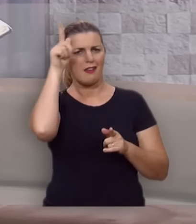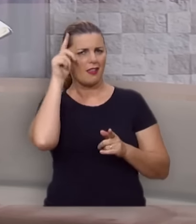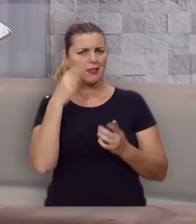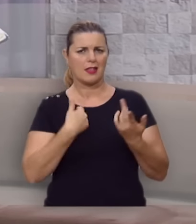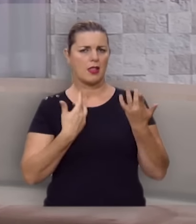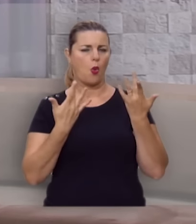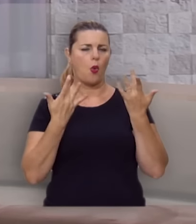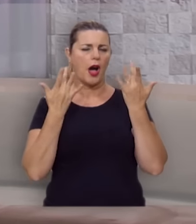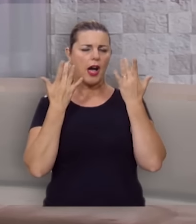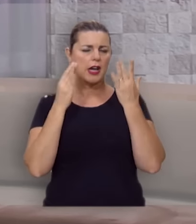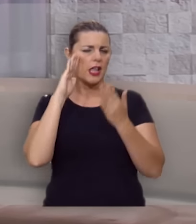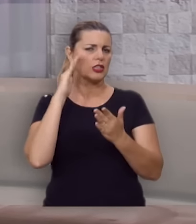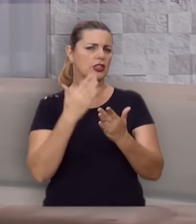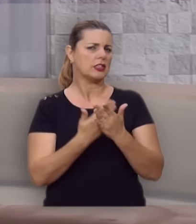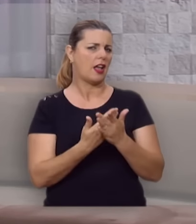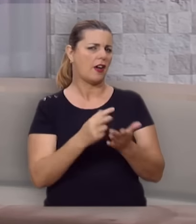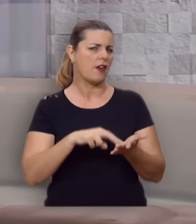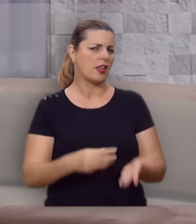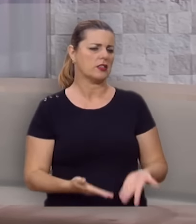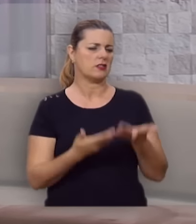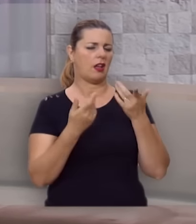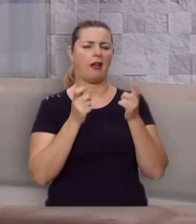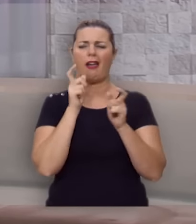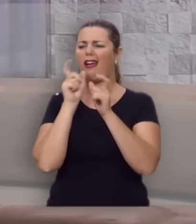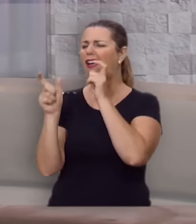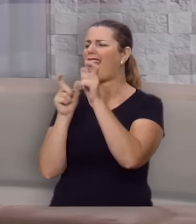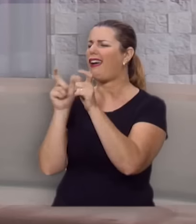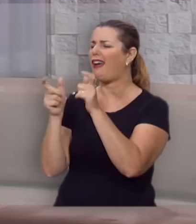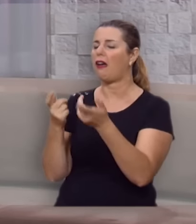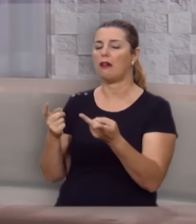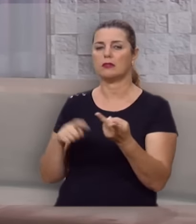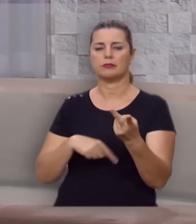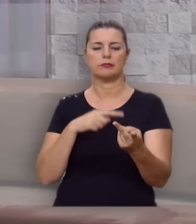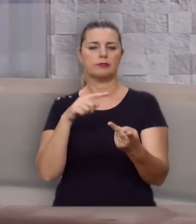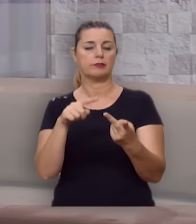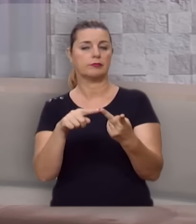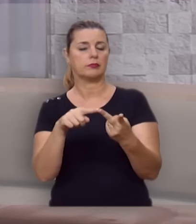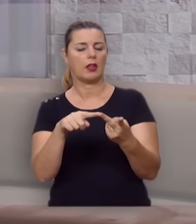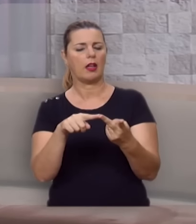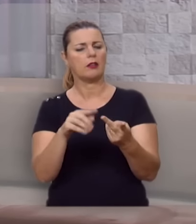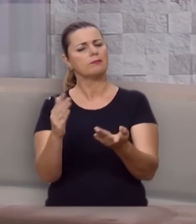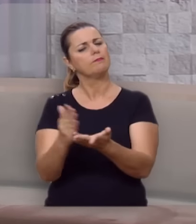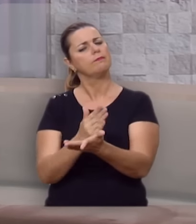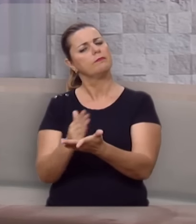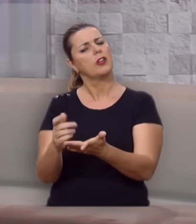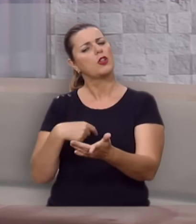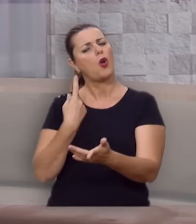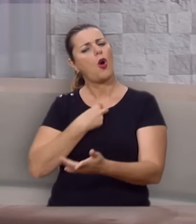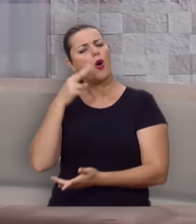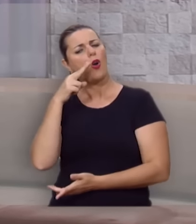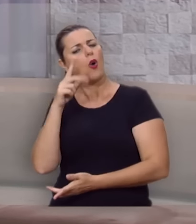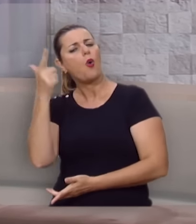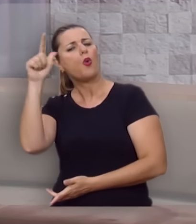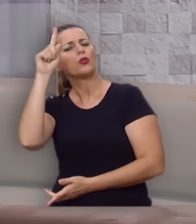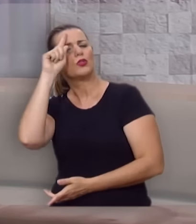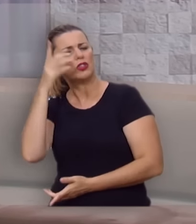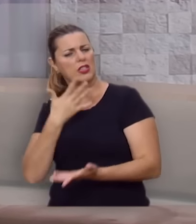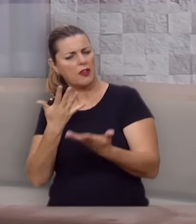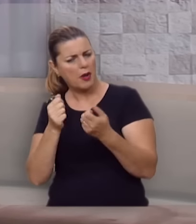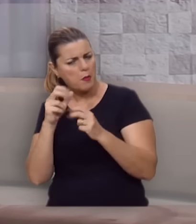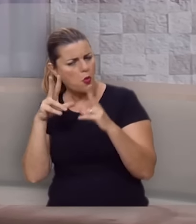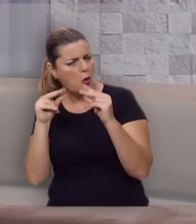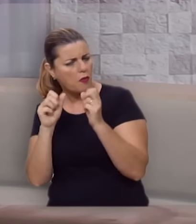acreditavam na ressurreição, escarneceram dele. Outros disseram: olha, quanto a estas questões te ouviremos noutra